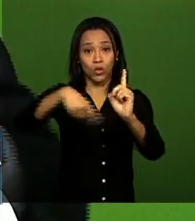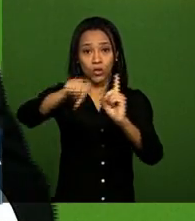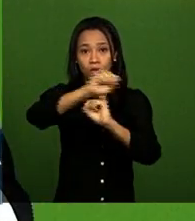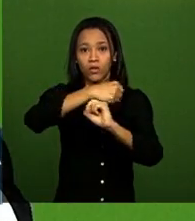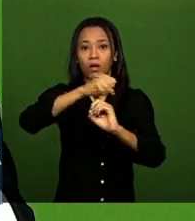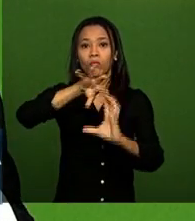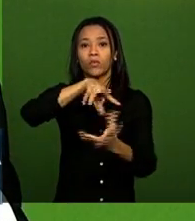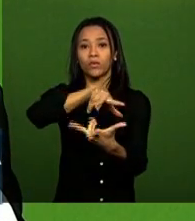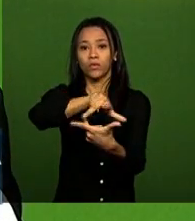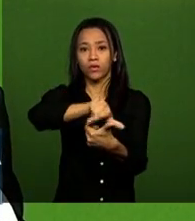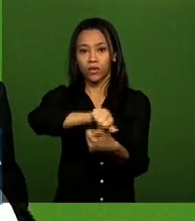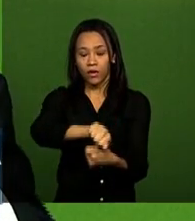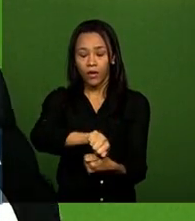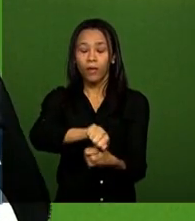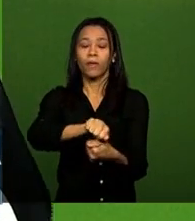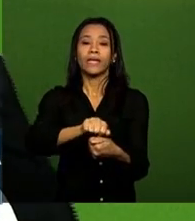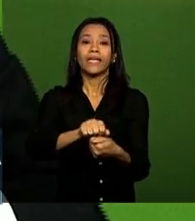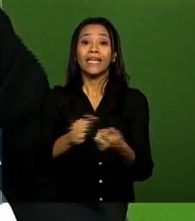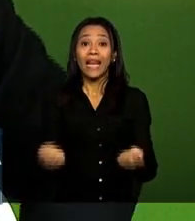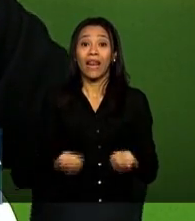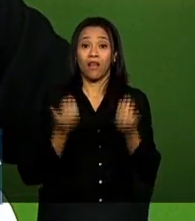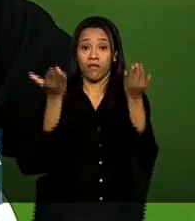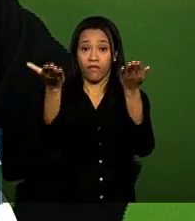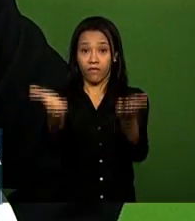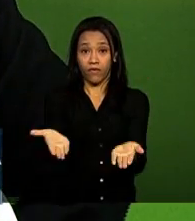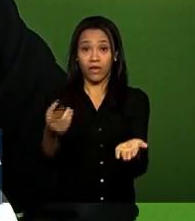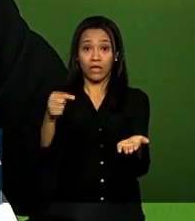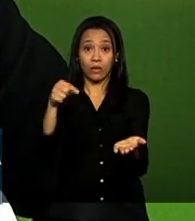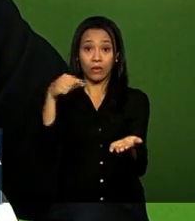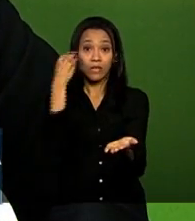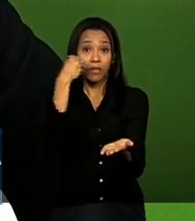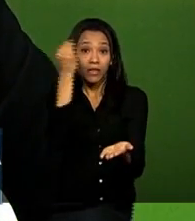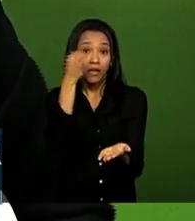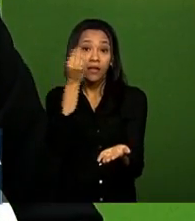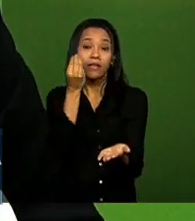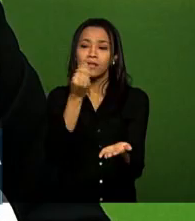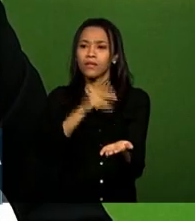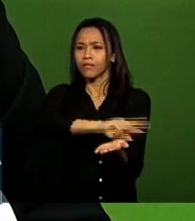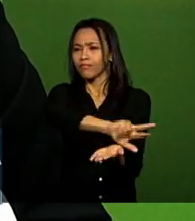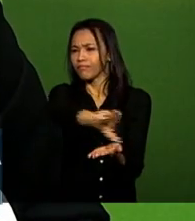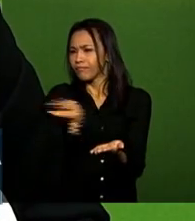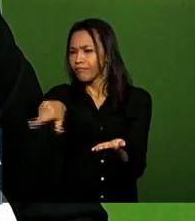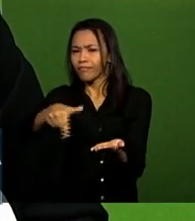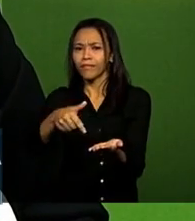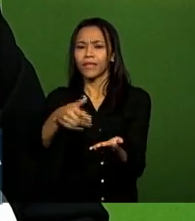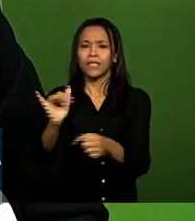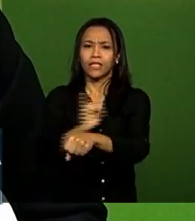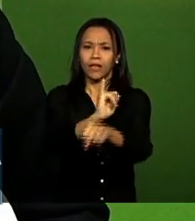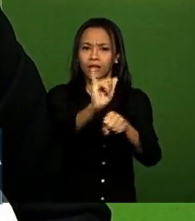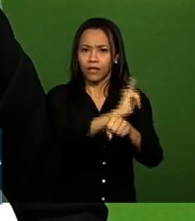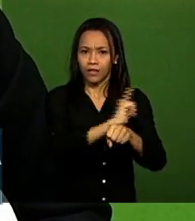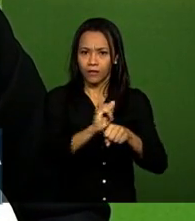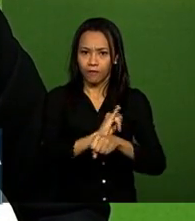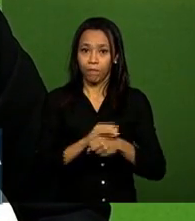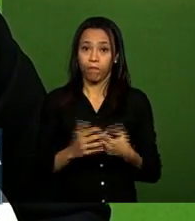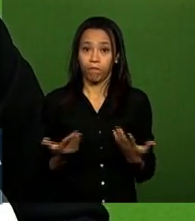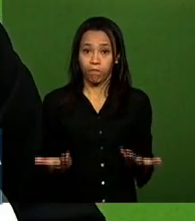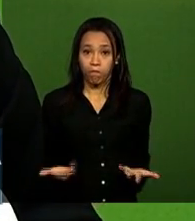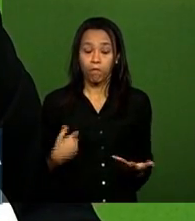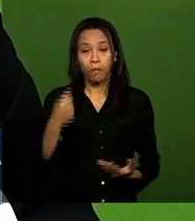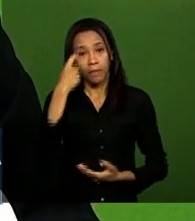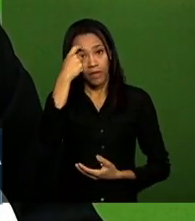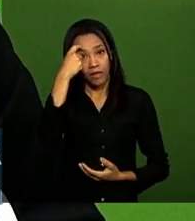levando essas experiências para todas as in inas estratégicas eh de caráter internacional a ideia